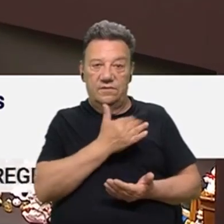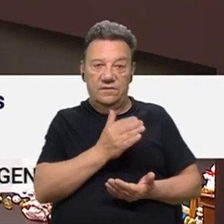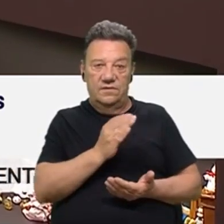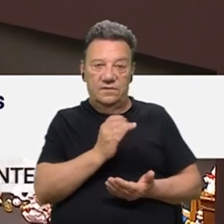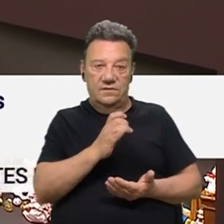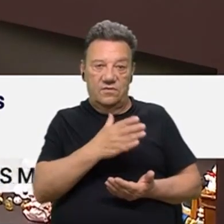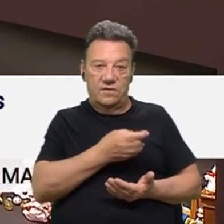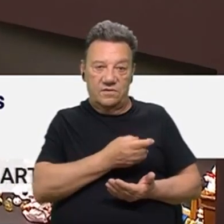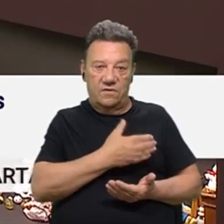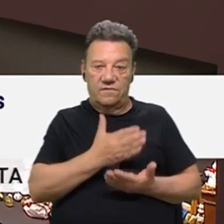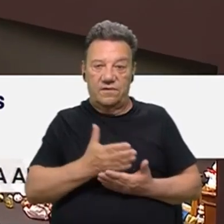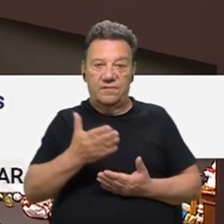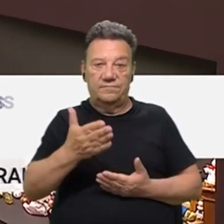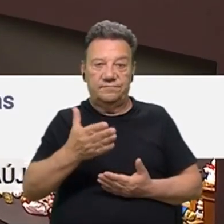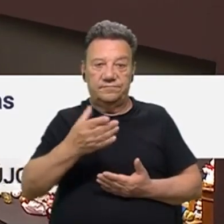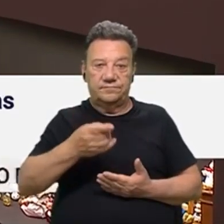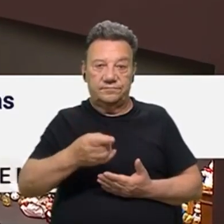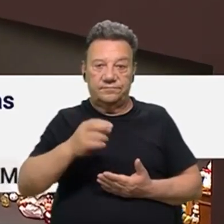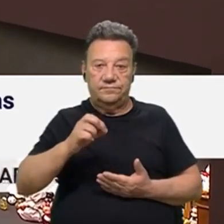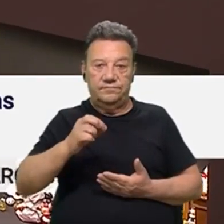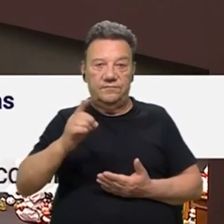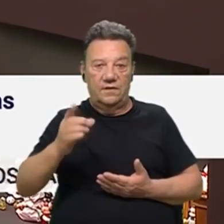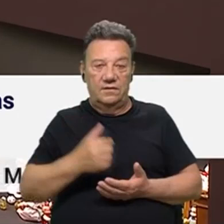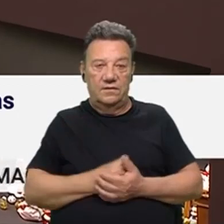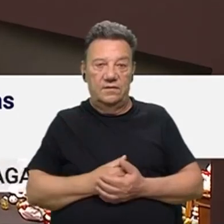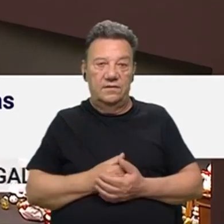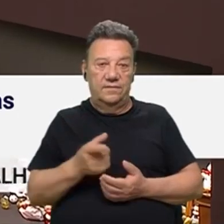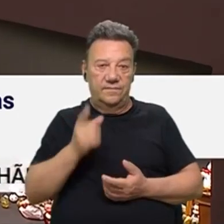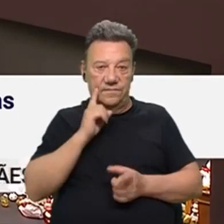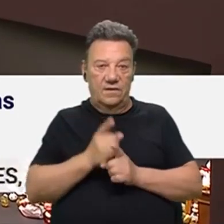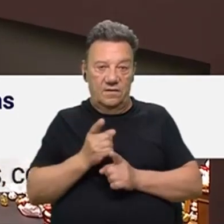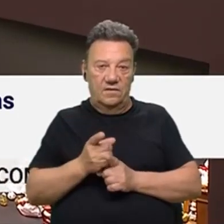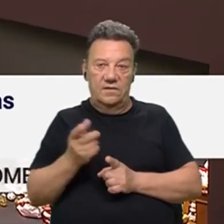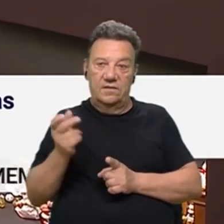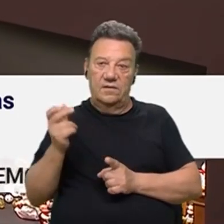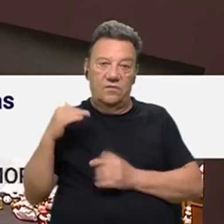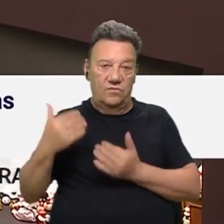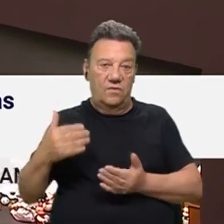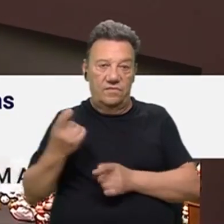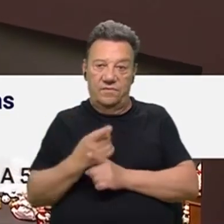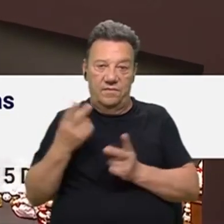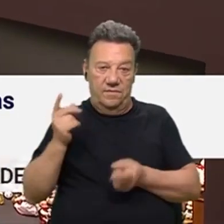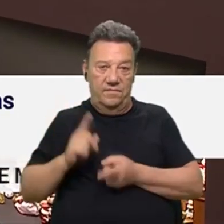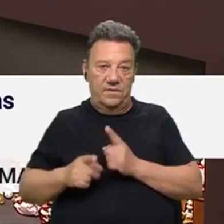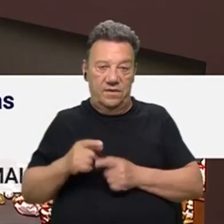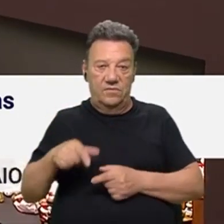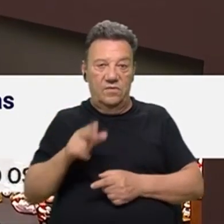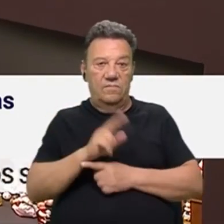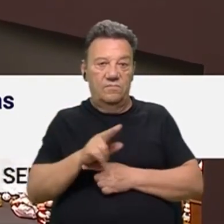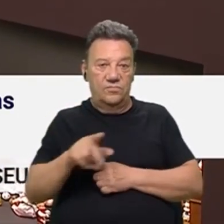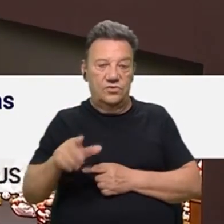do século XIX até 1986 e continuam a ser doados brinquedos para este